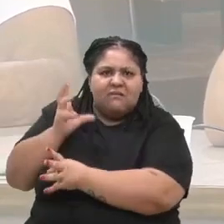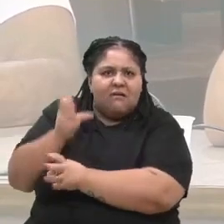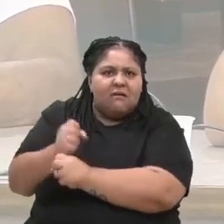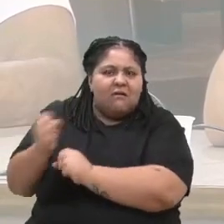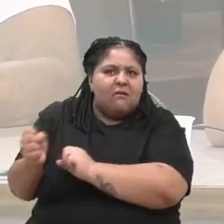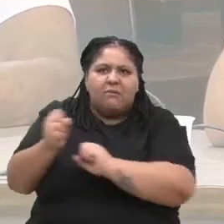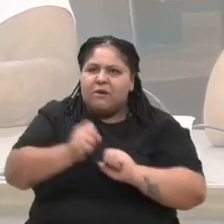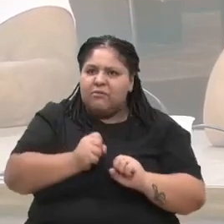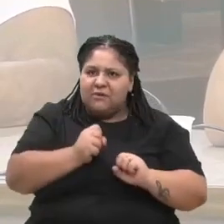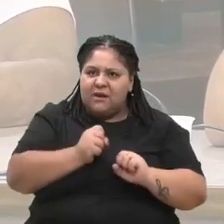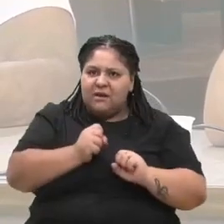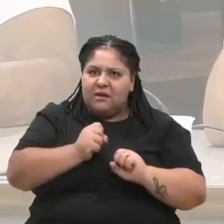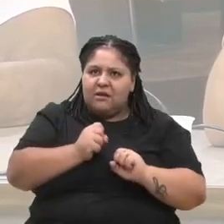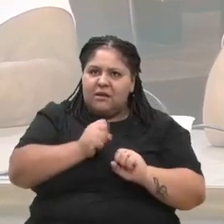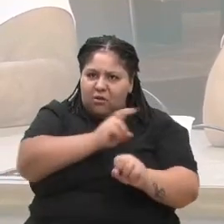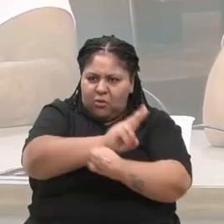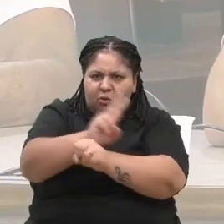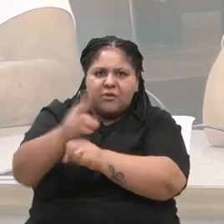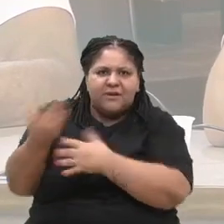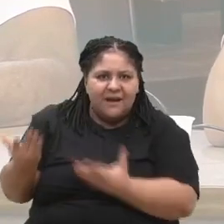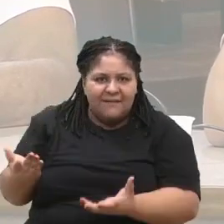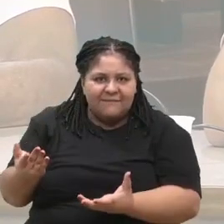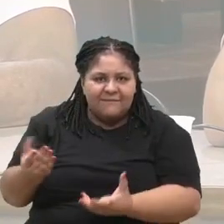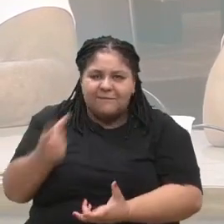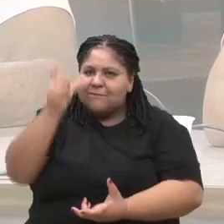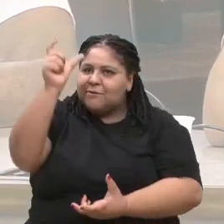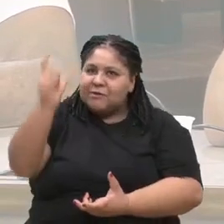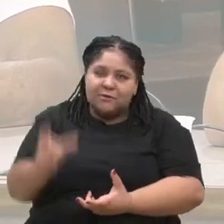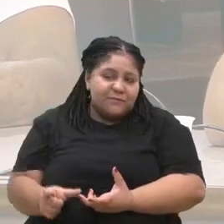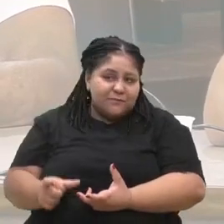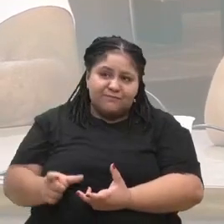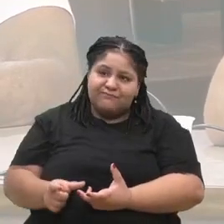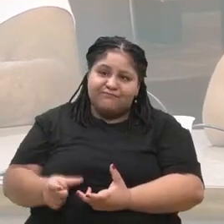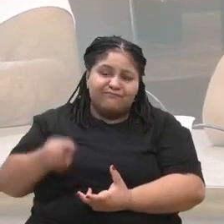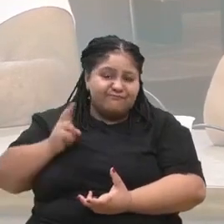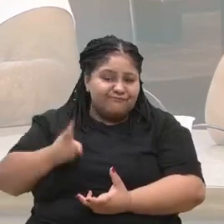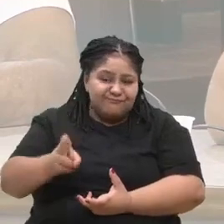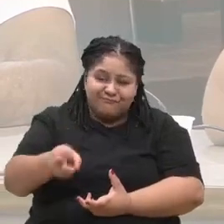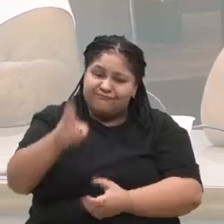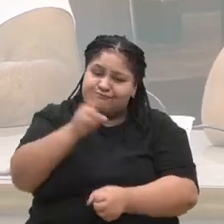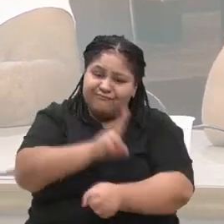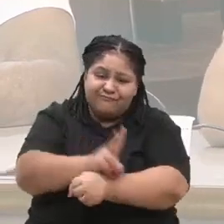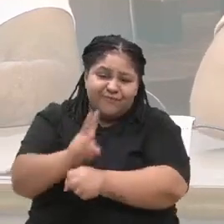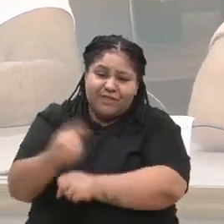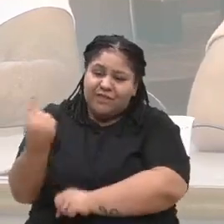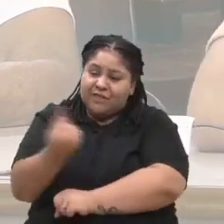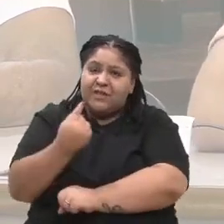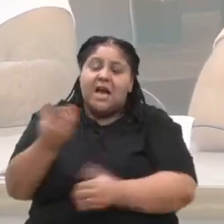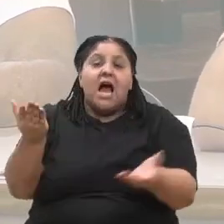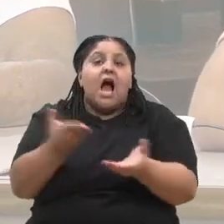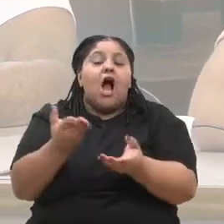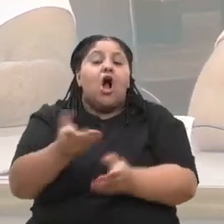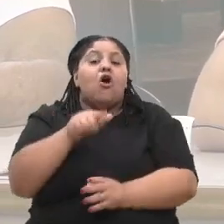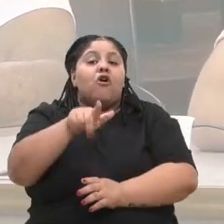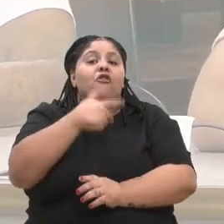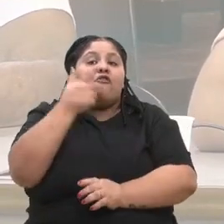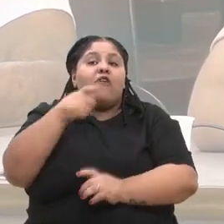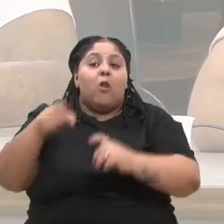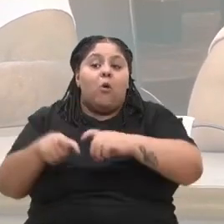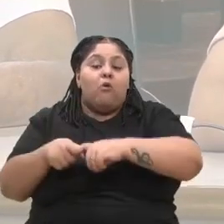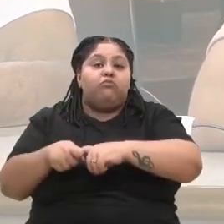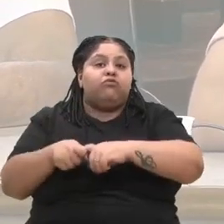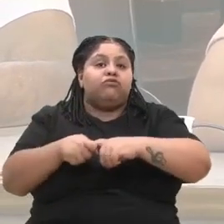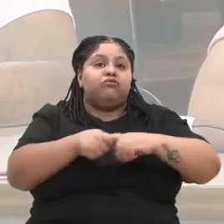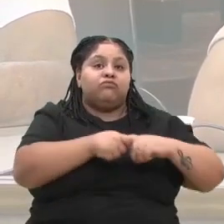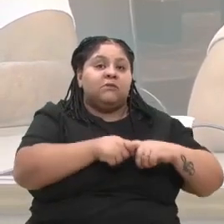ser tratados, né? Então as pessoas acabam ficando reféns. O senhor falou agora a questão de carroça. Enquanto muitos municípios